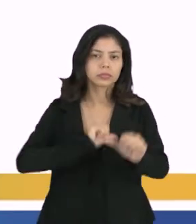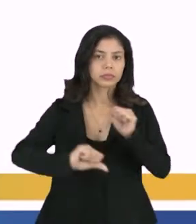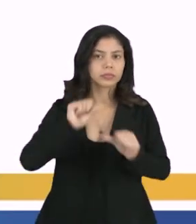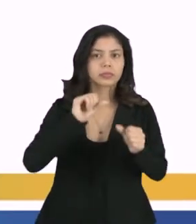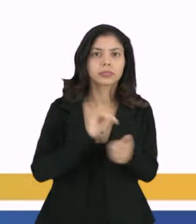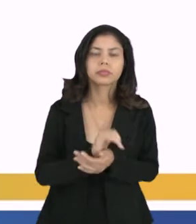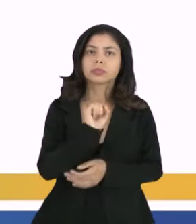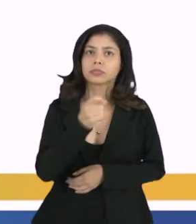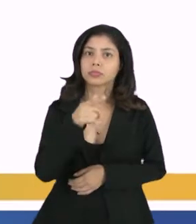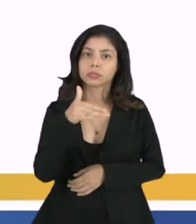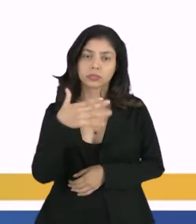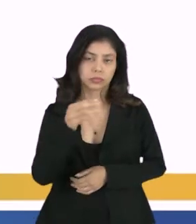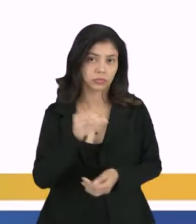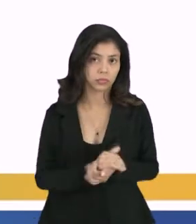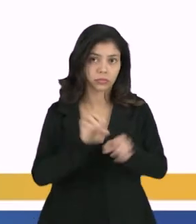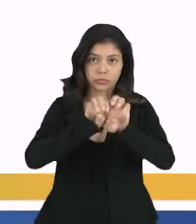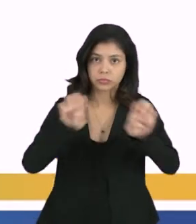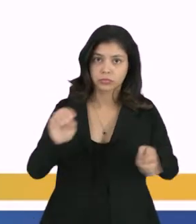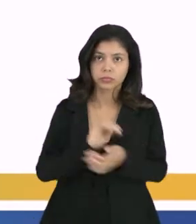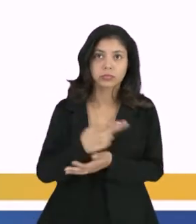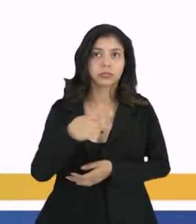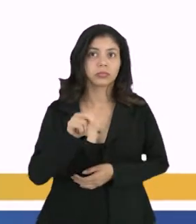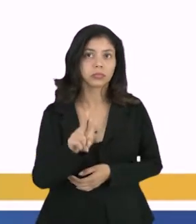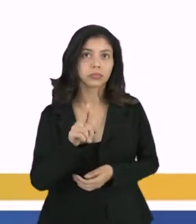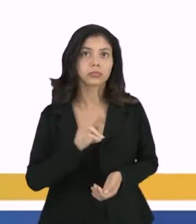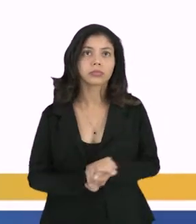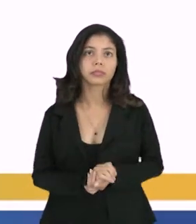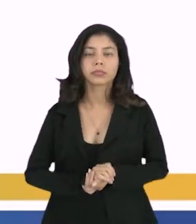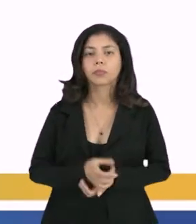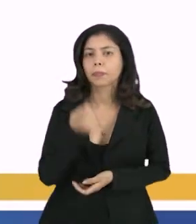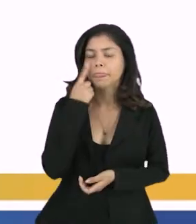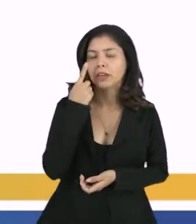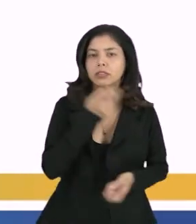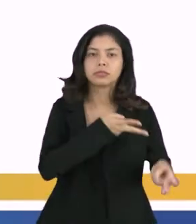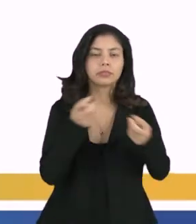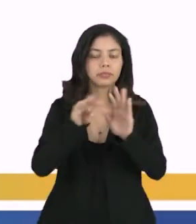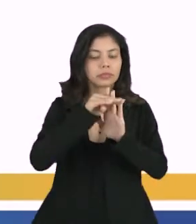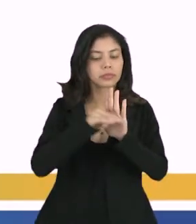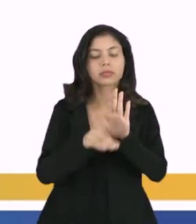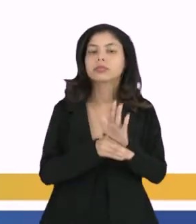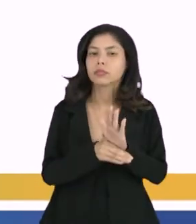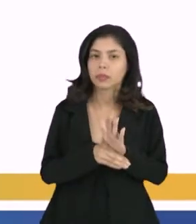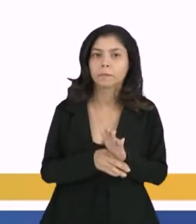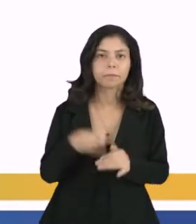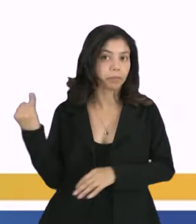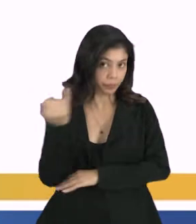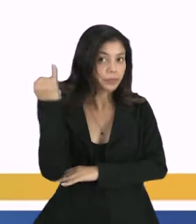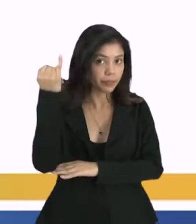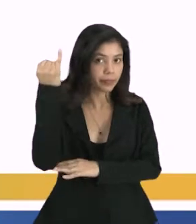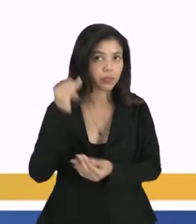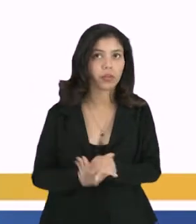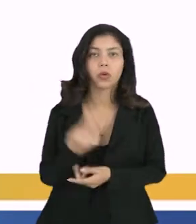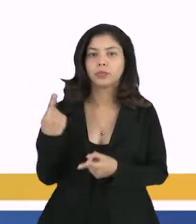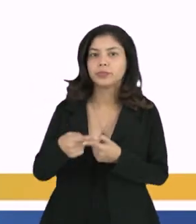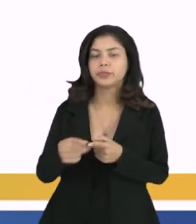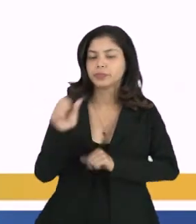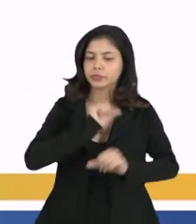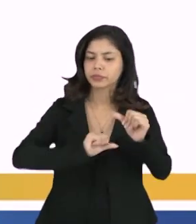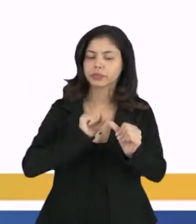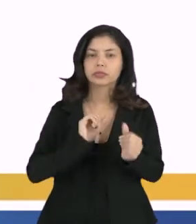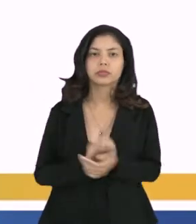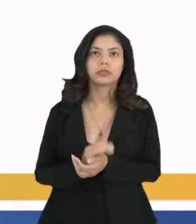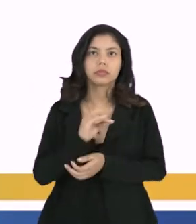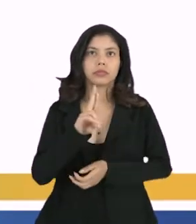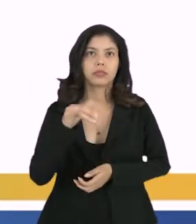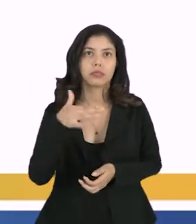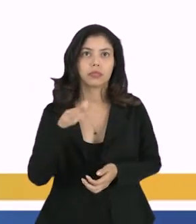transformar a solução de uma equação num par ordenado. E observem que a ordem ela vai ser importantíssima, porque se eu inverto a ordem,